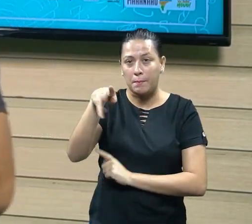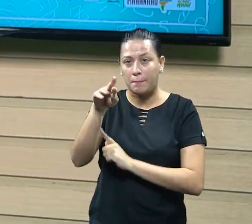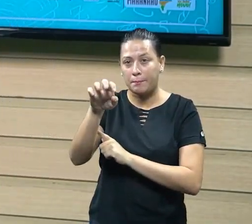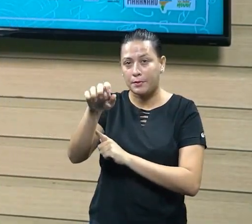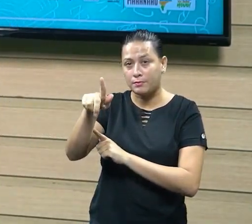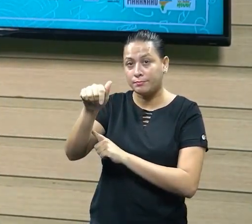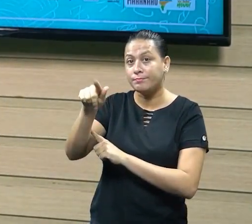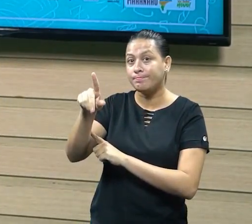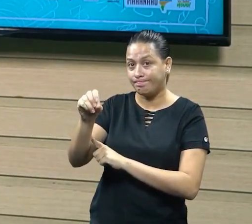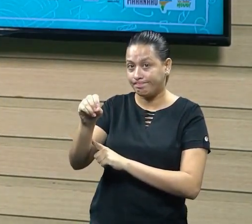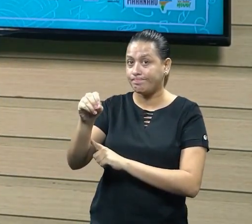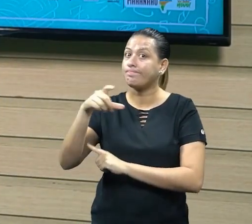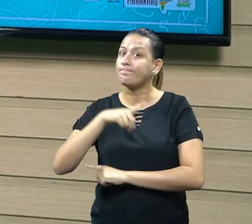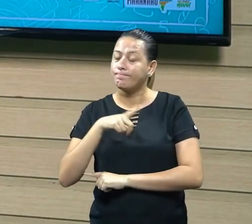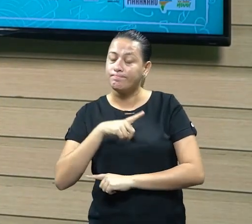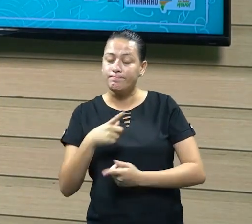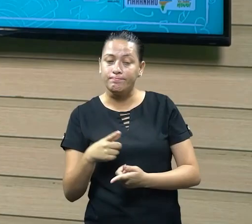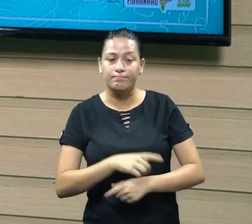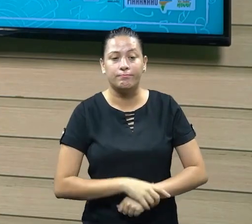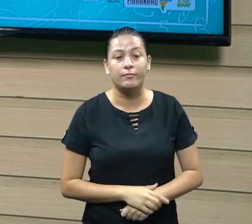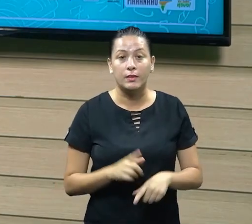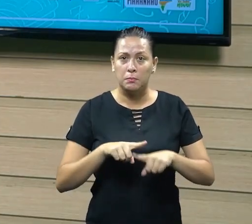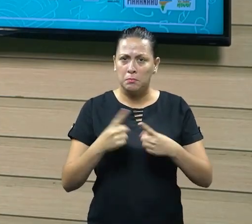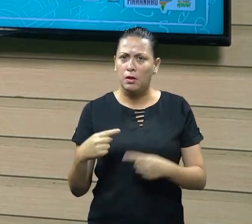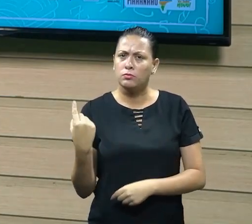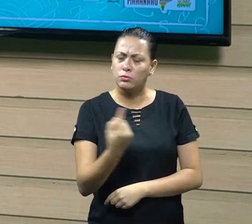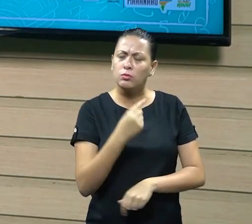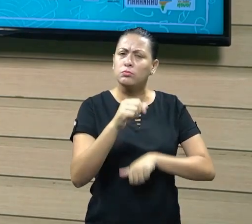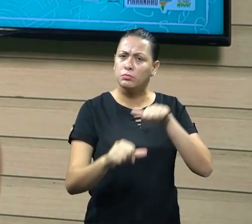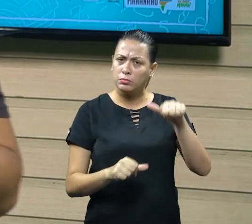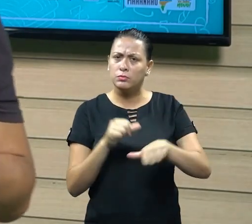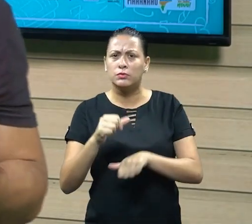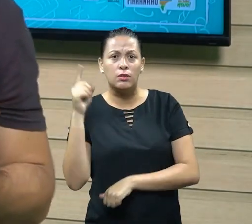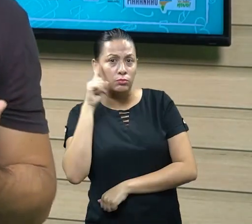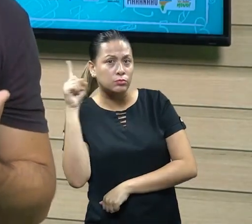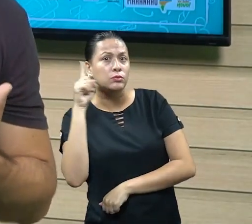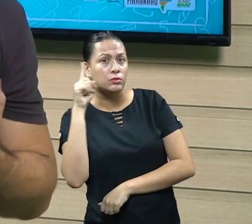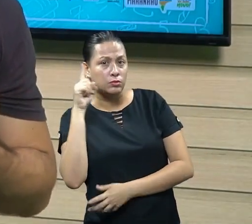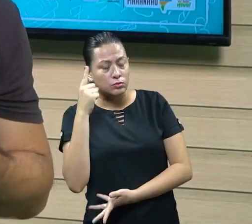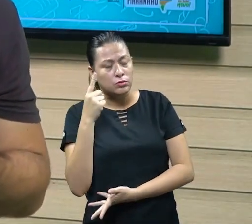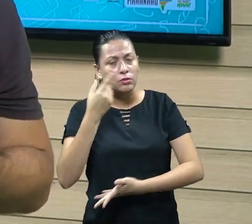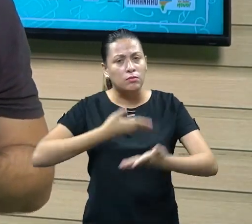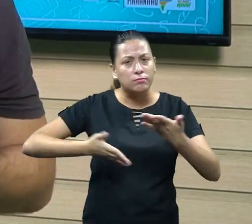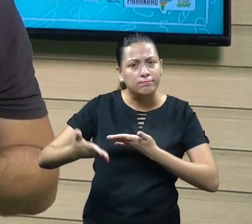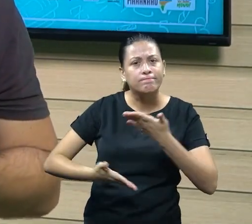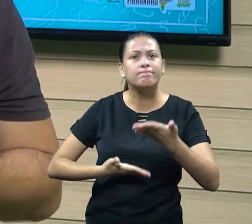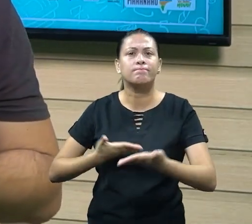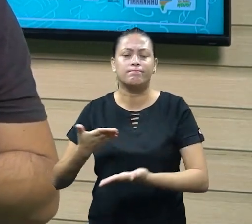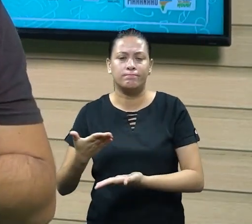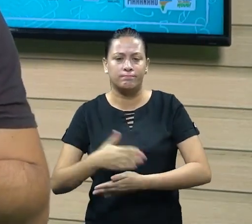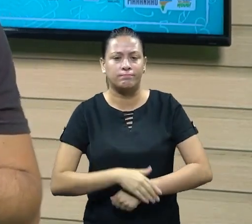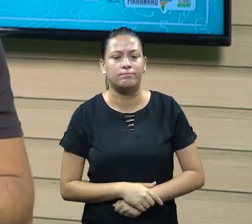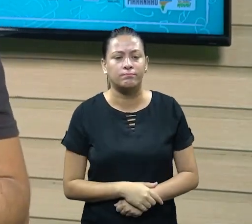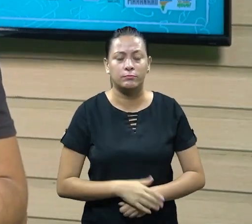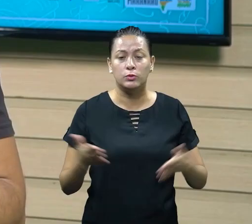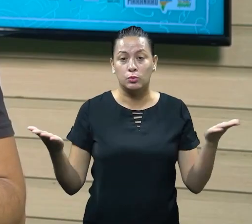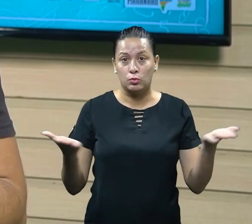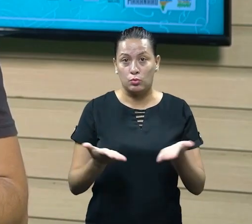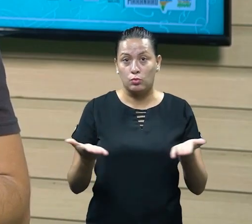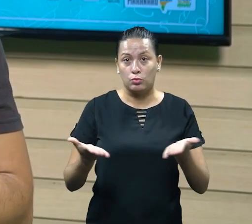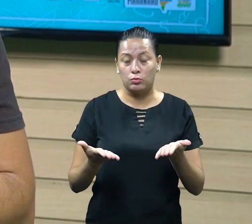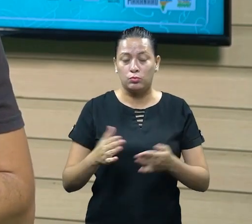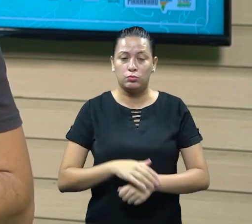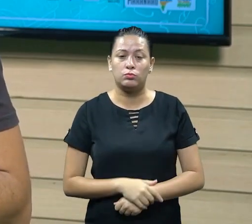tá lá. Mas a gente sabe que a gente pode mudar essas nomenclaturas no dia a dia, no convívio. Hoje a gente não precisa chamar de